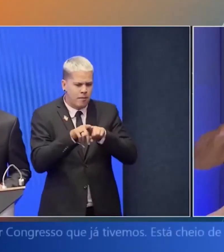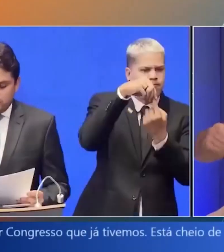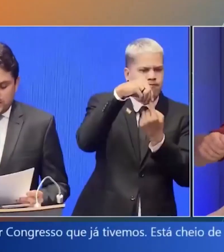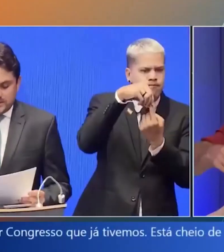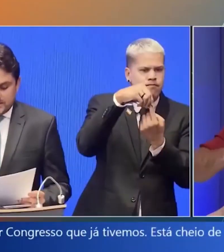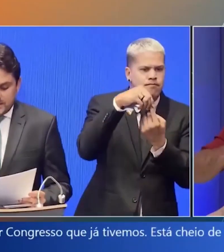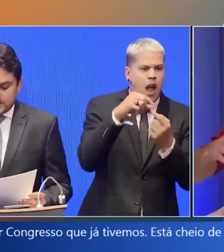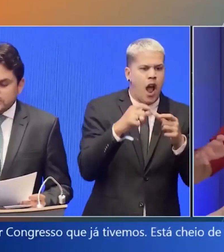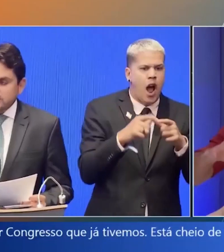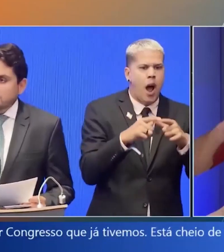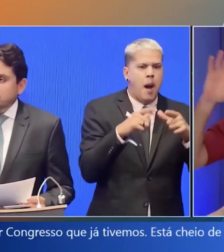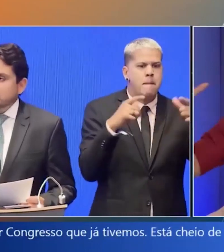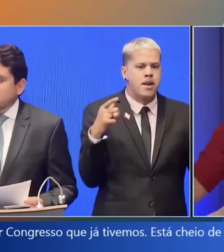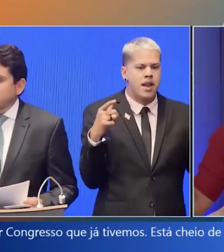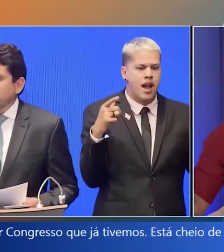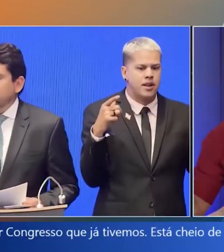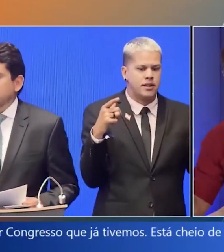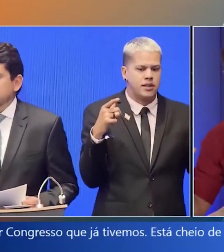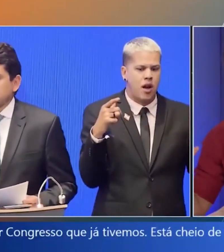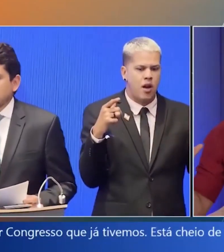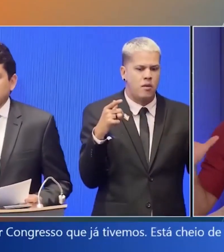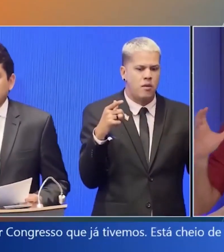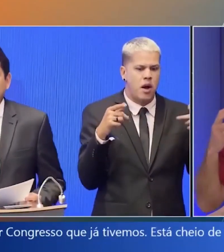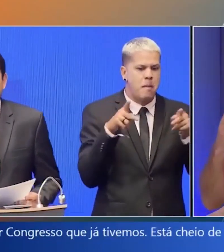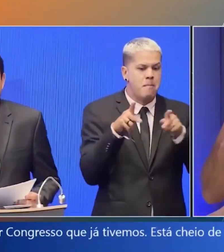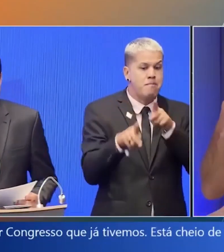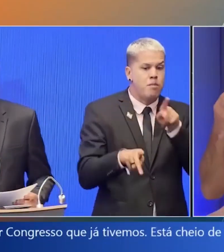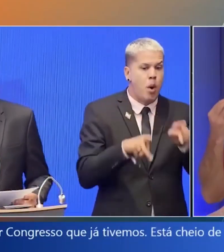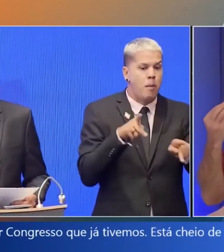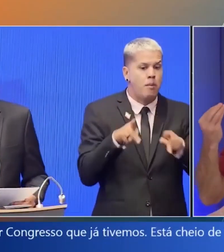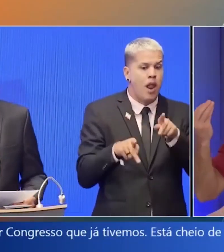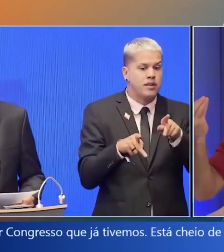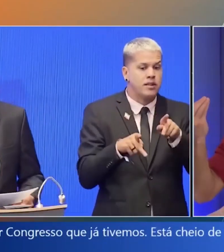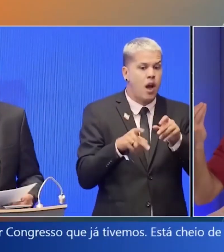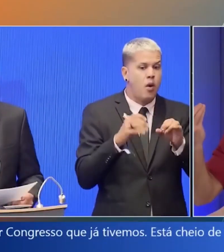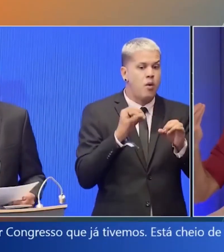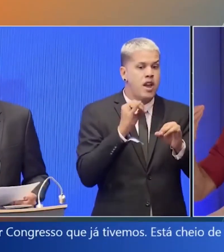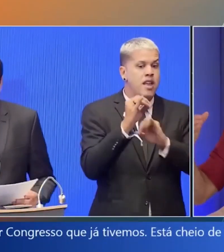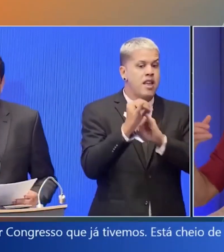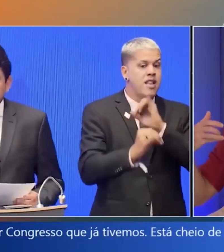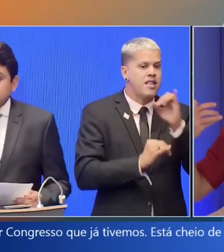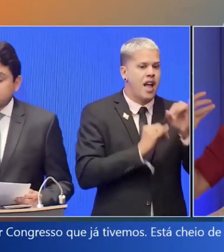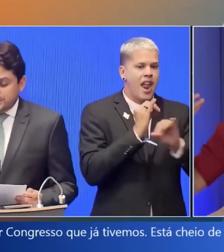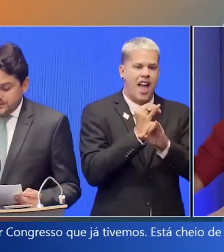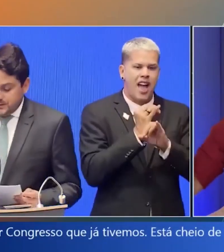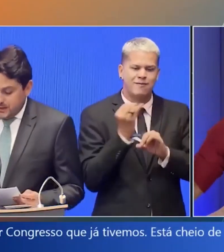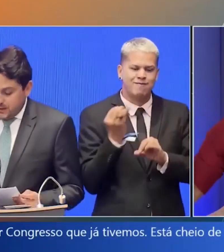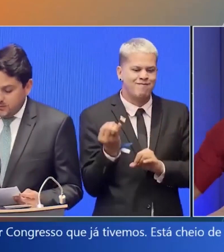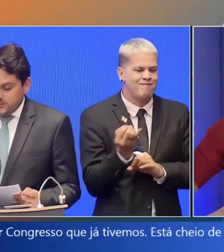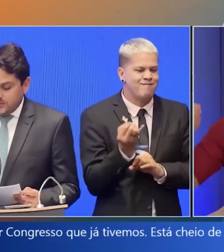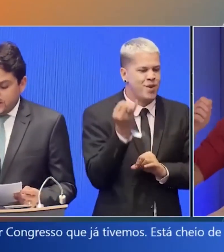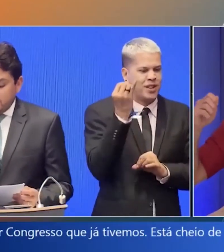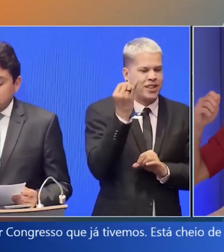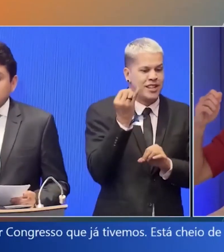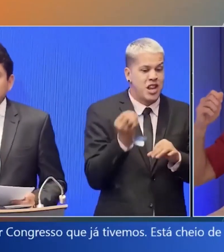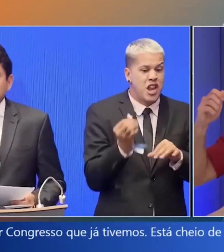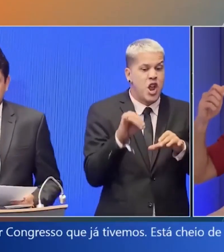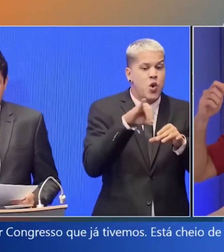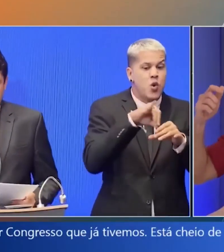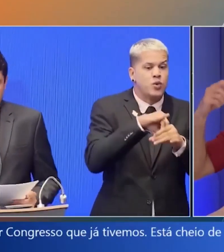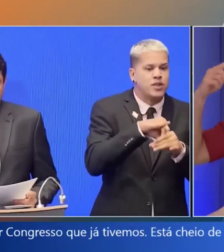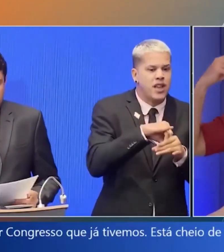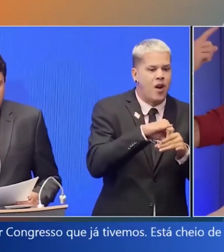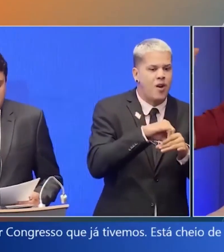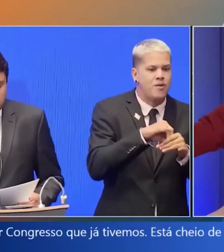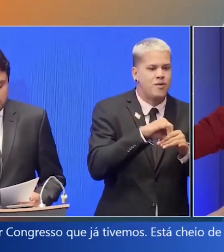pessoas mais pobres, os pequenos agricultores, como é em qualquer lugar do mundo. Mas o poder que eles têm é conquistado para poder